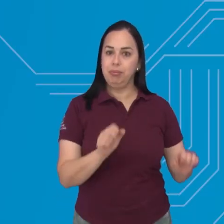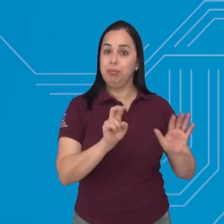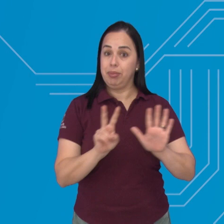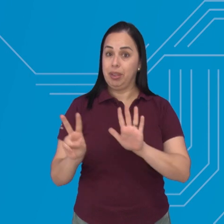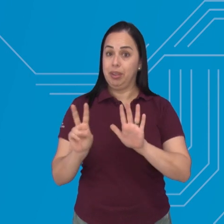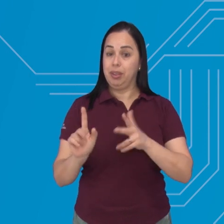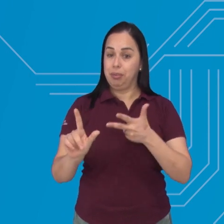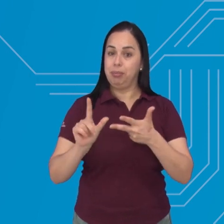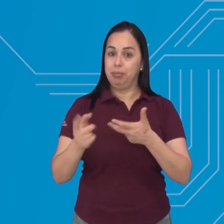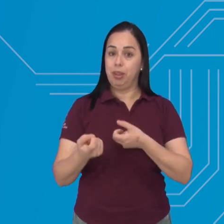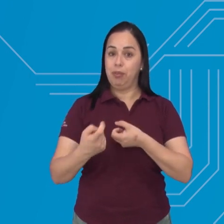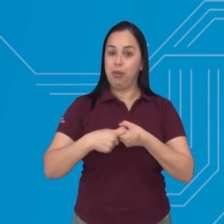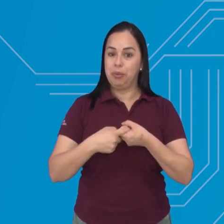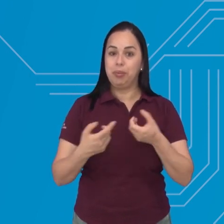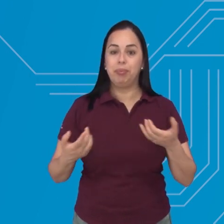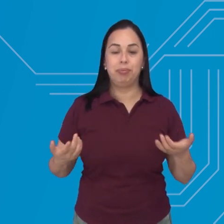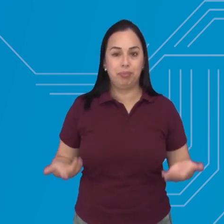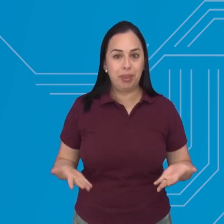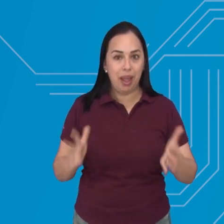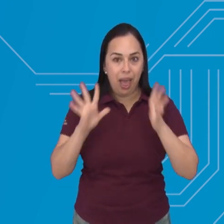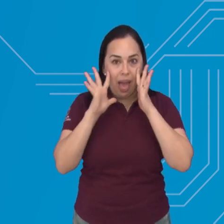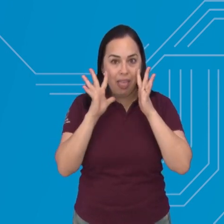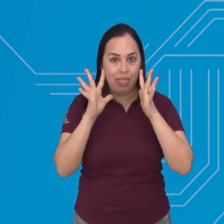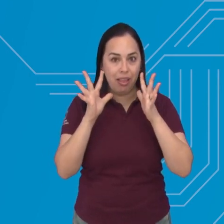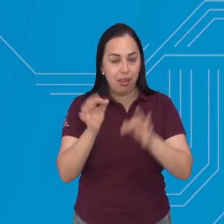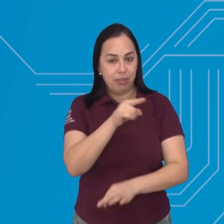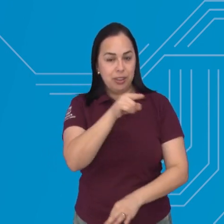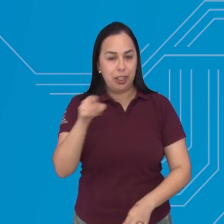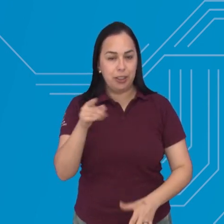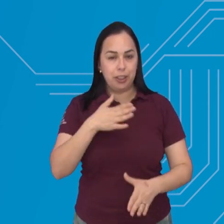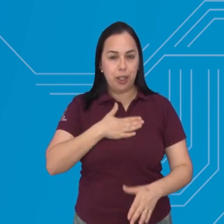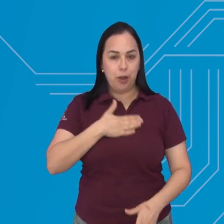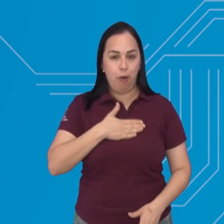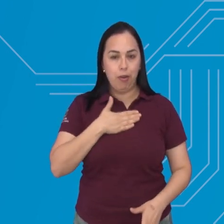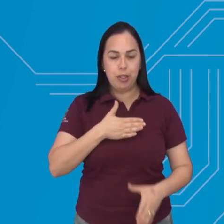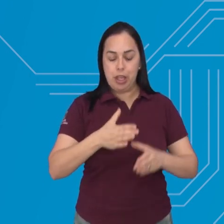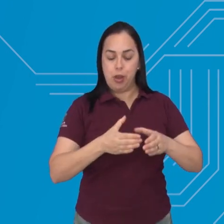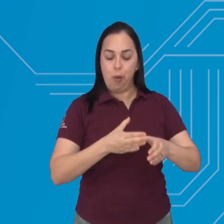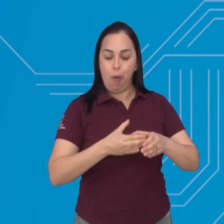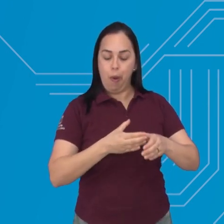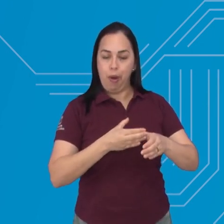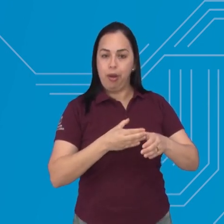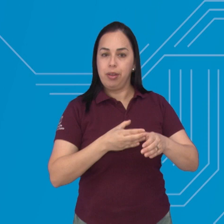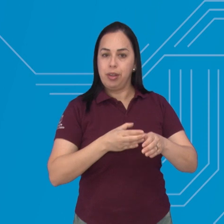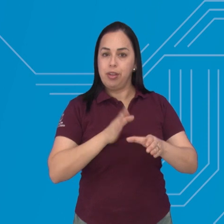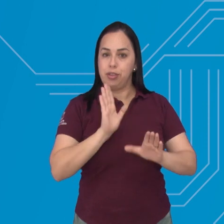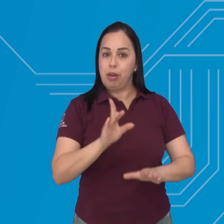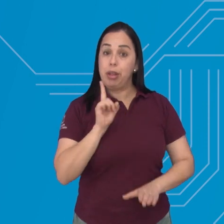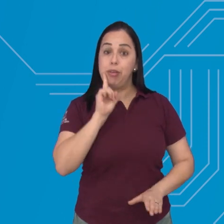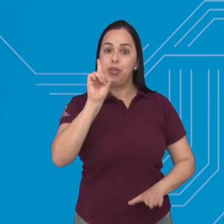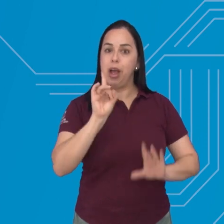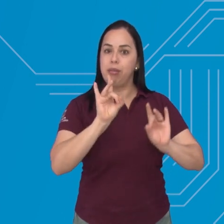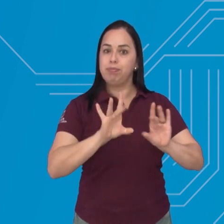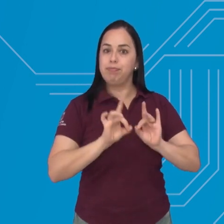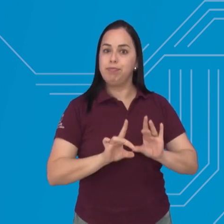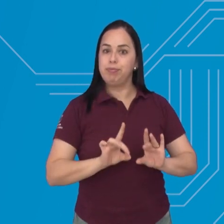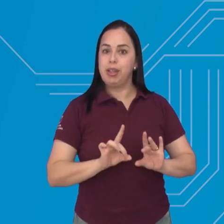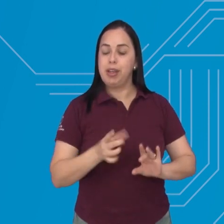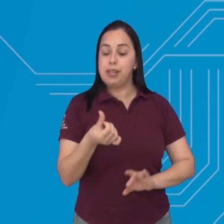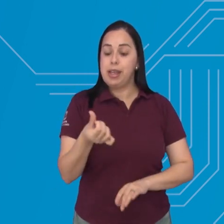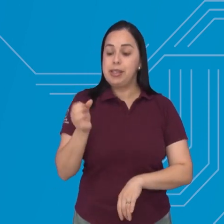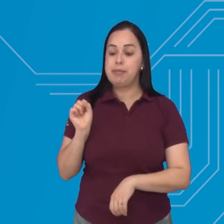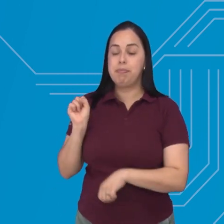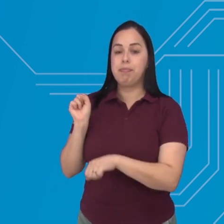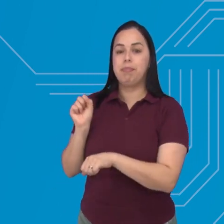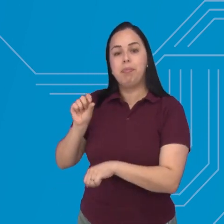E voltamos com Semana Legislativa. E atenção, concurseiros, o concurso unificado já tem data programada. São mais